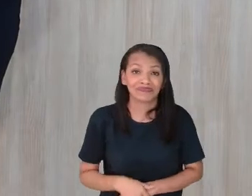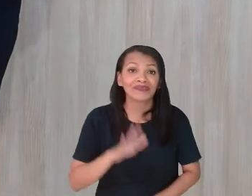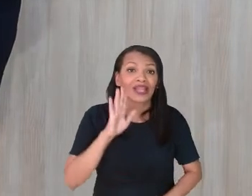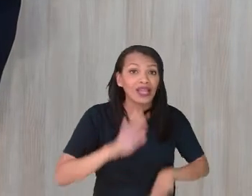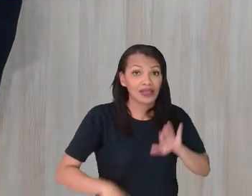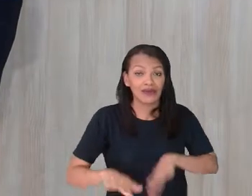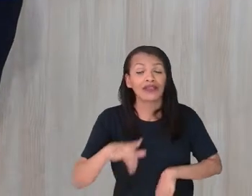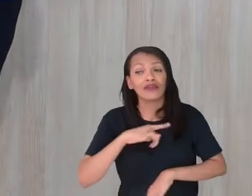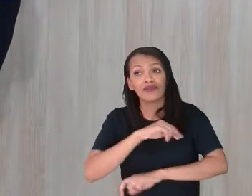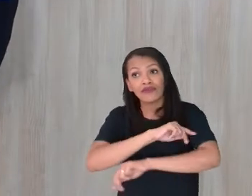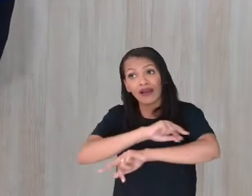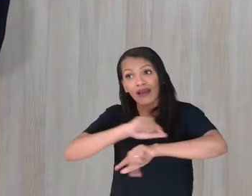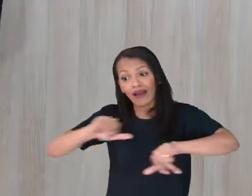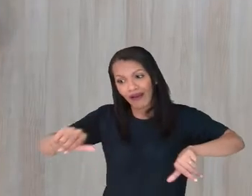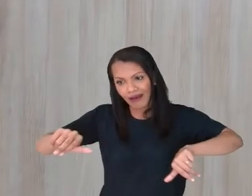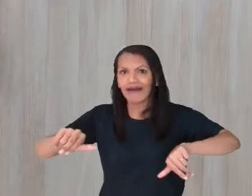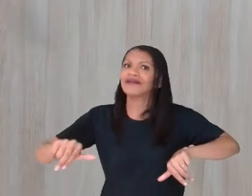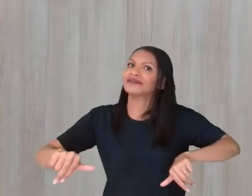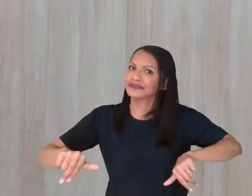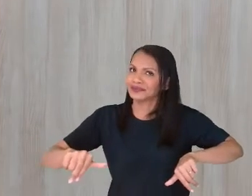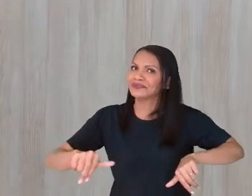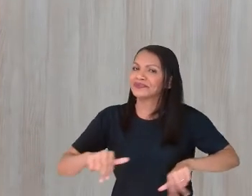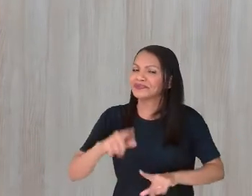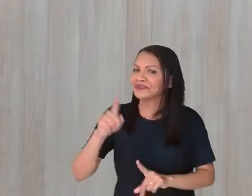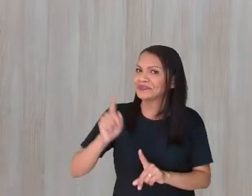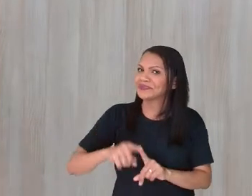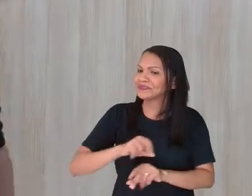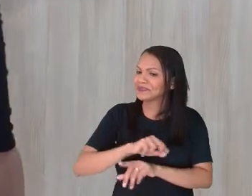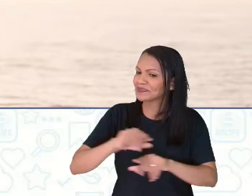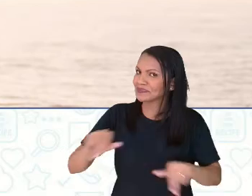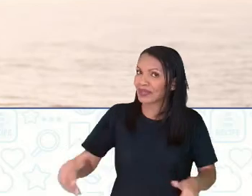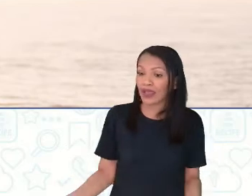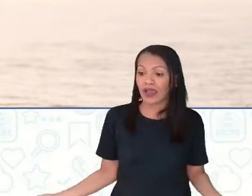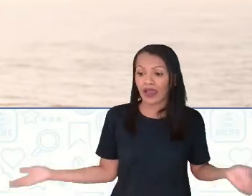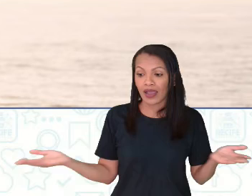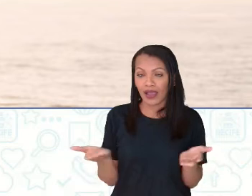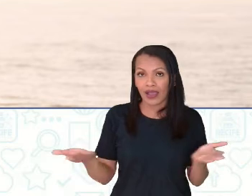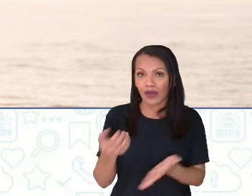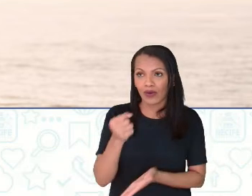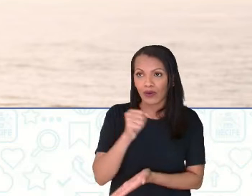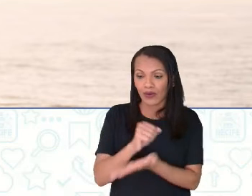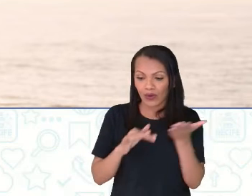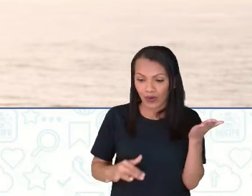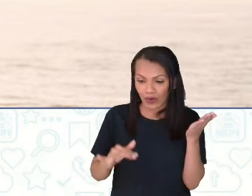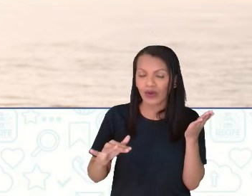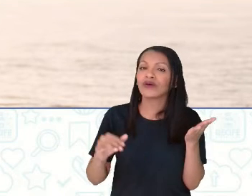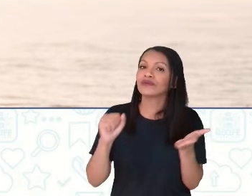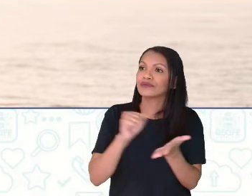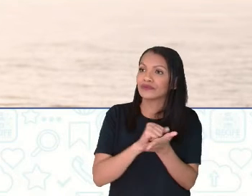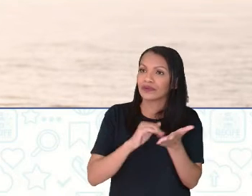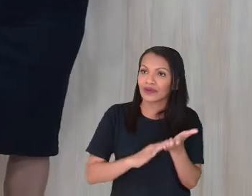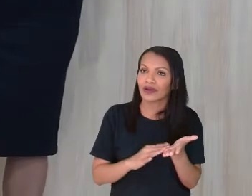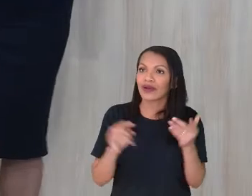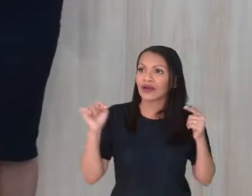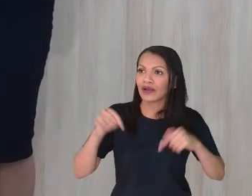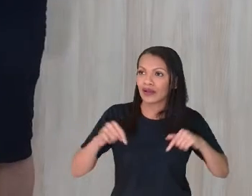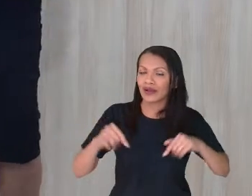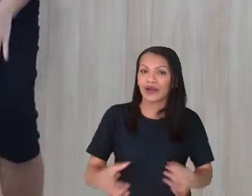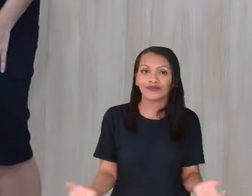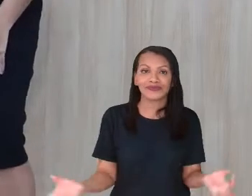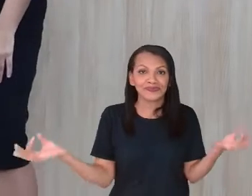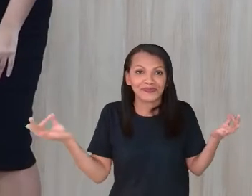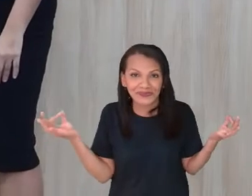de versões, né? E agora, professora Viviane, chegou a hora do quê? Do exercício. Daqui, ó, da